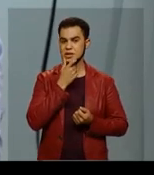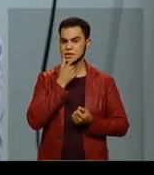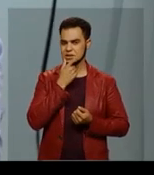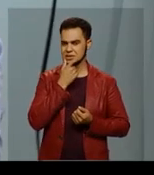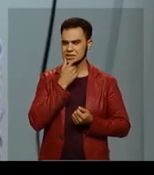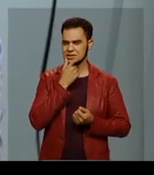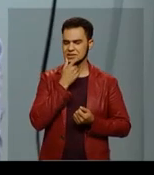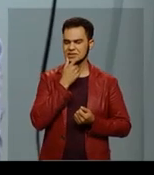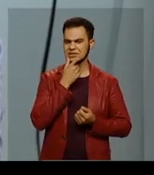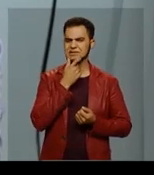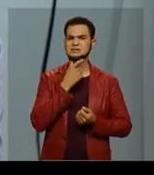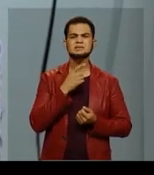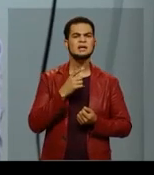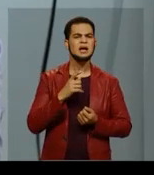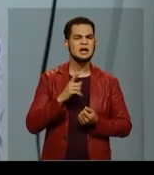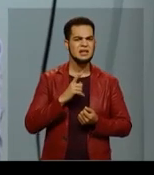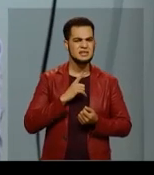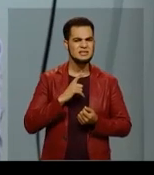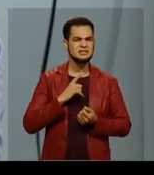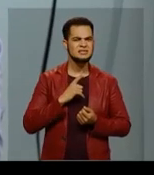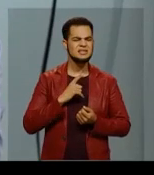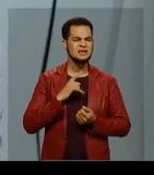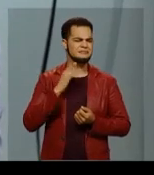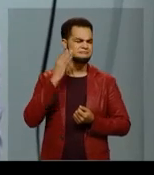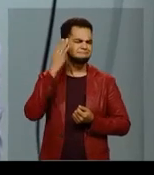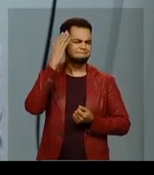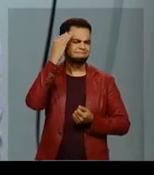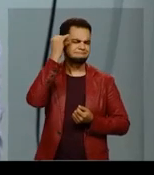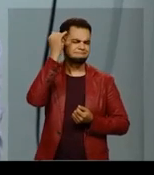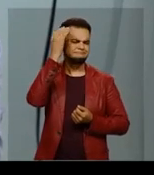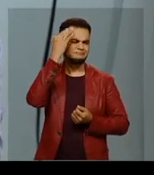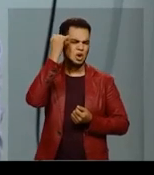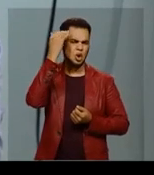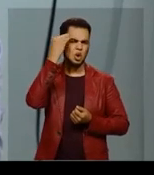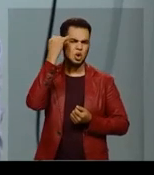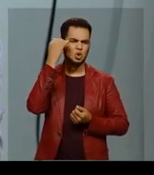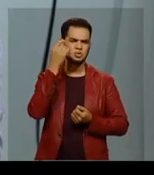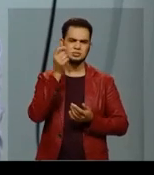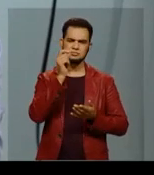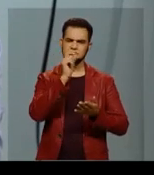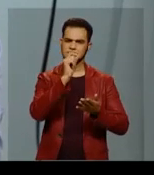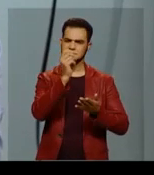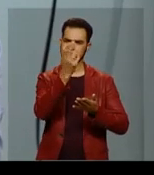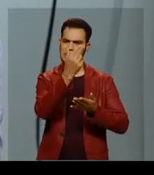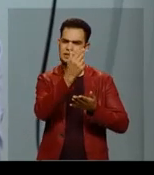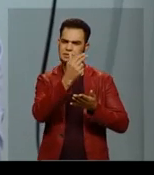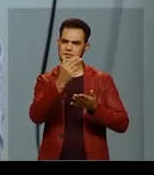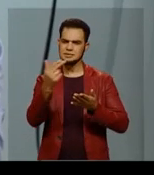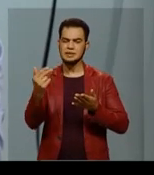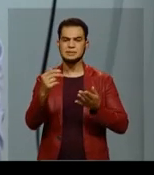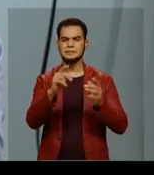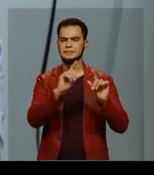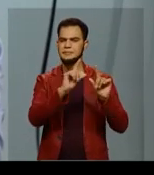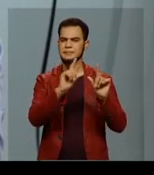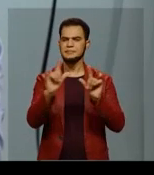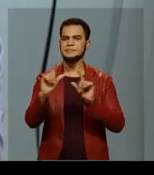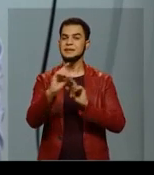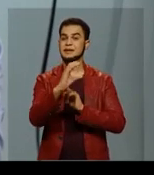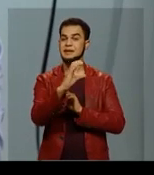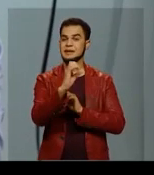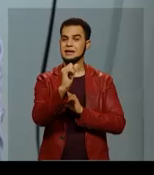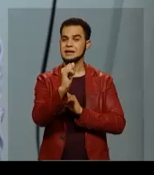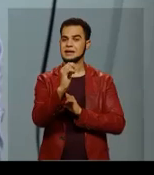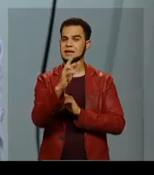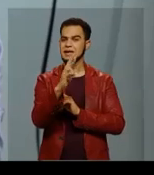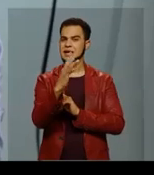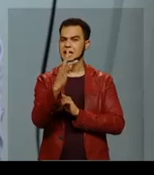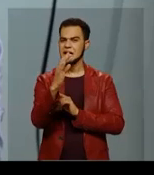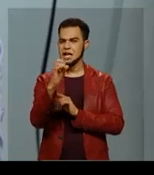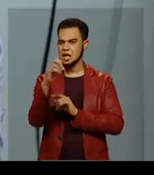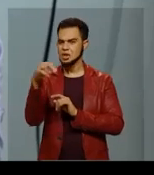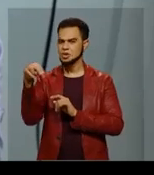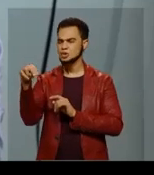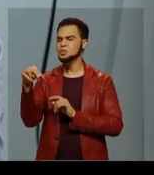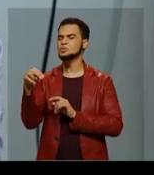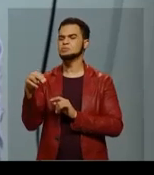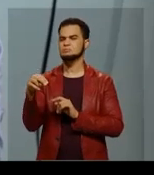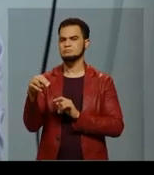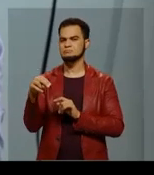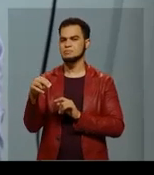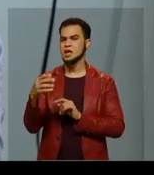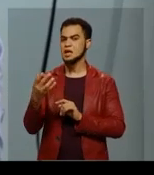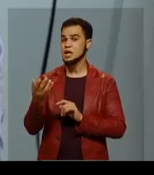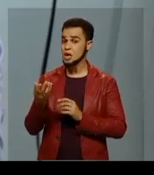temos excelentes cartunistas, até na aula eu coloquei um apanhado de vários cartoons brasileiros, mas era